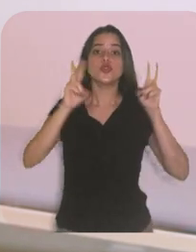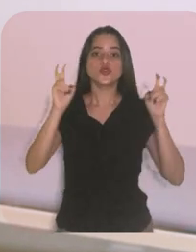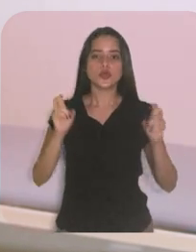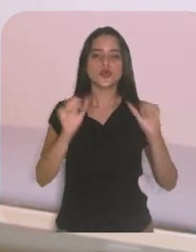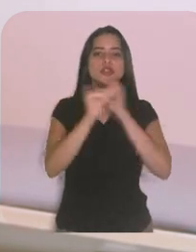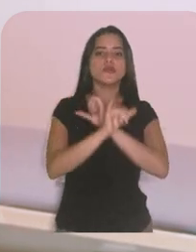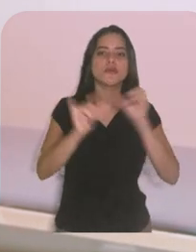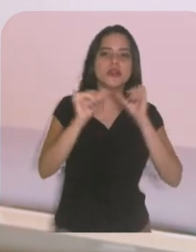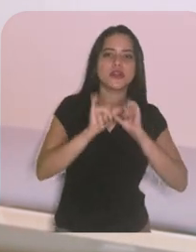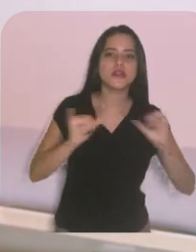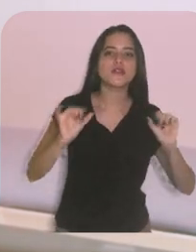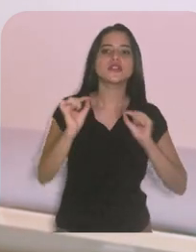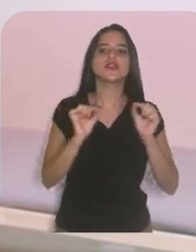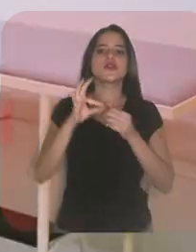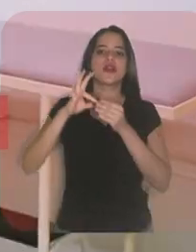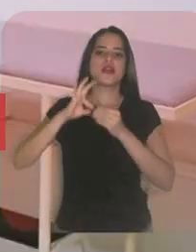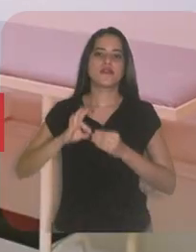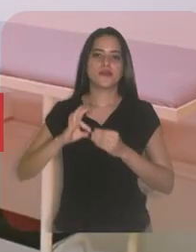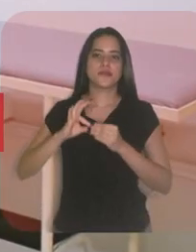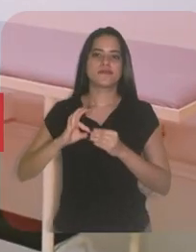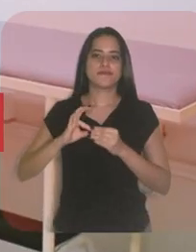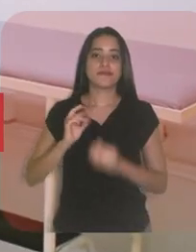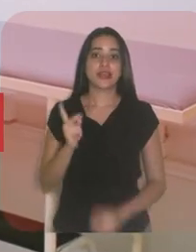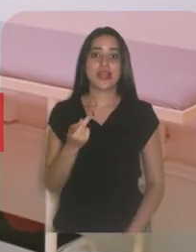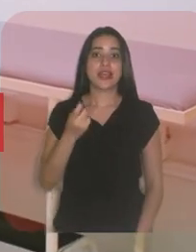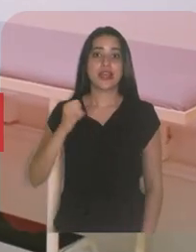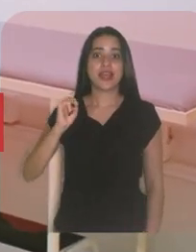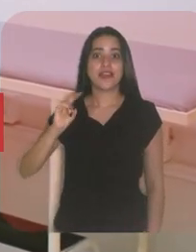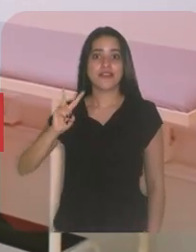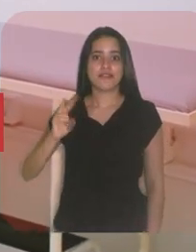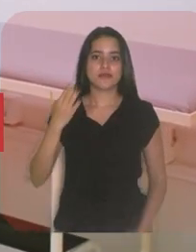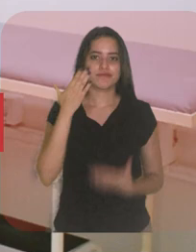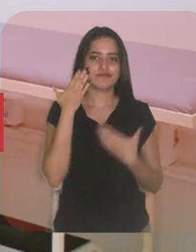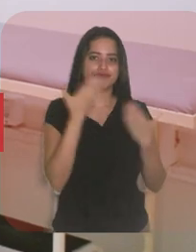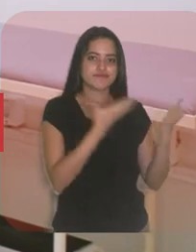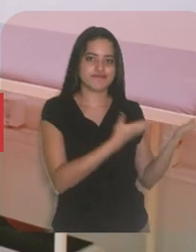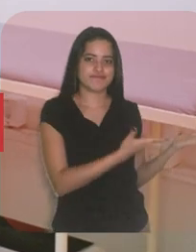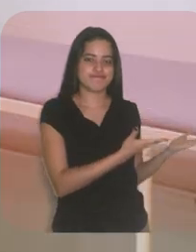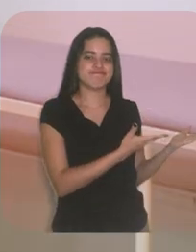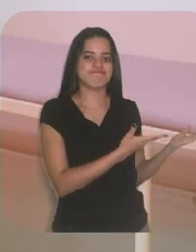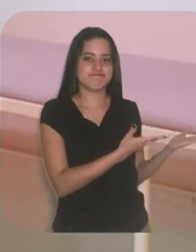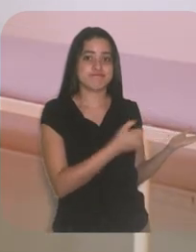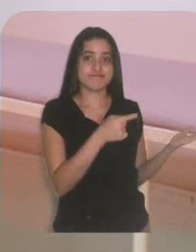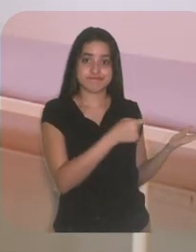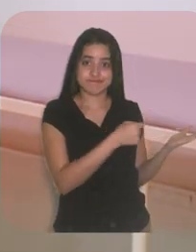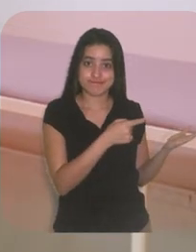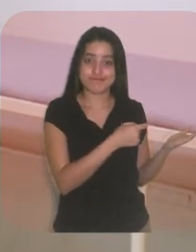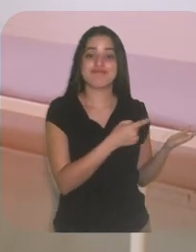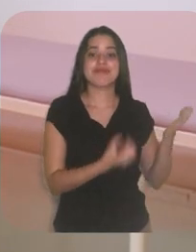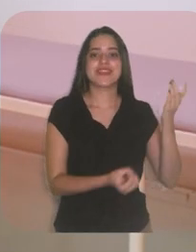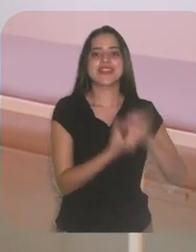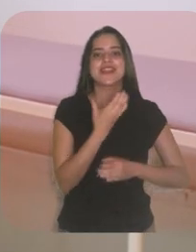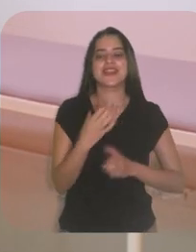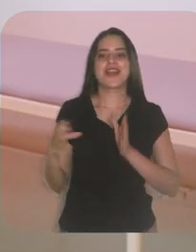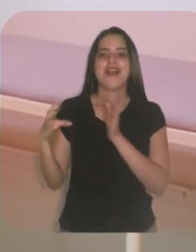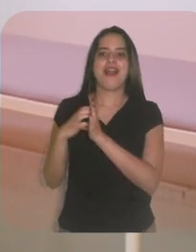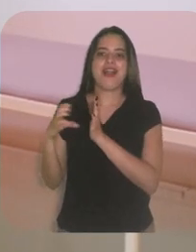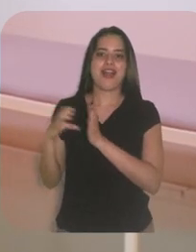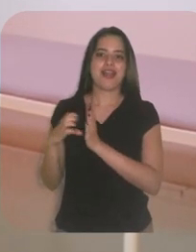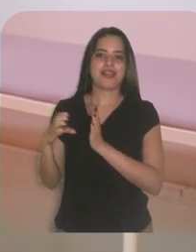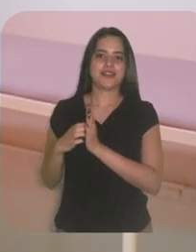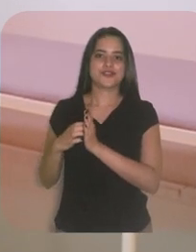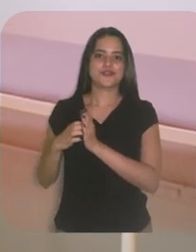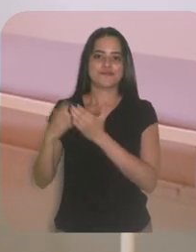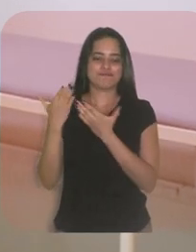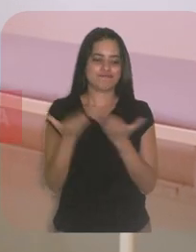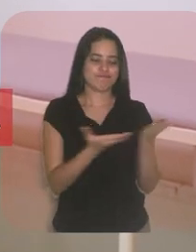pedido dos reais sobre o HIV vírus da imunodeficiência humana esse vírus é o causador do vírus